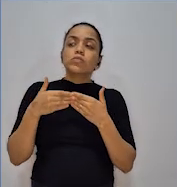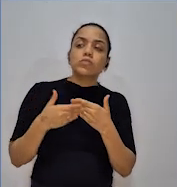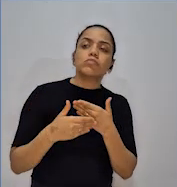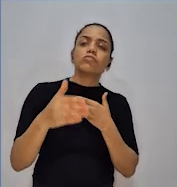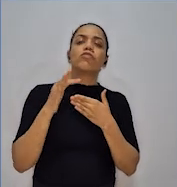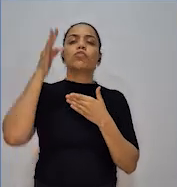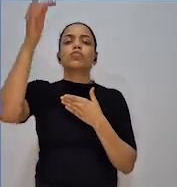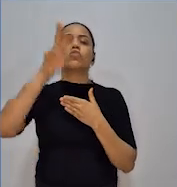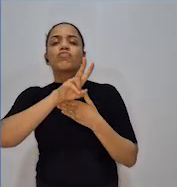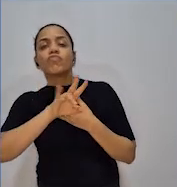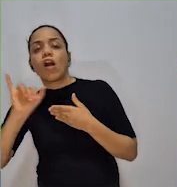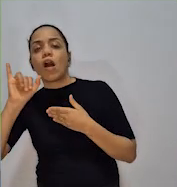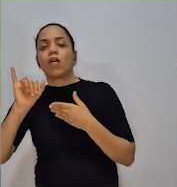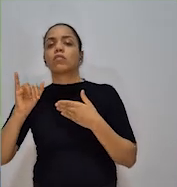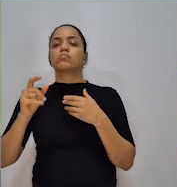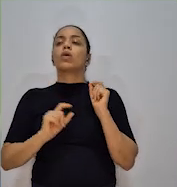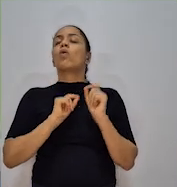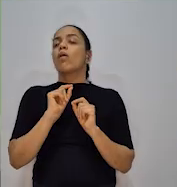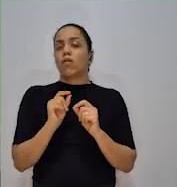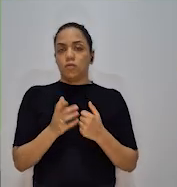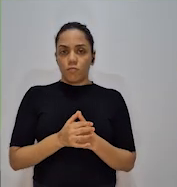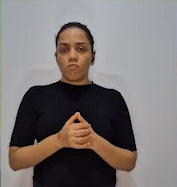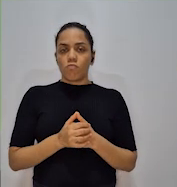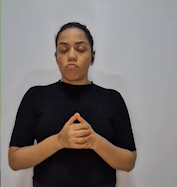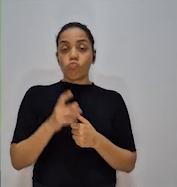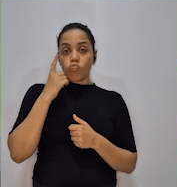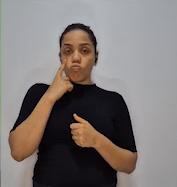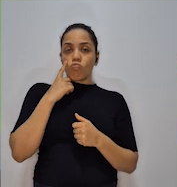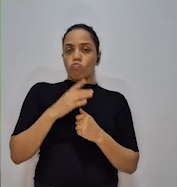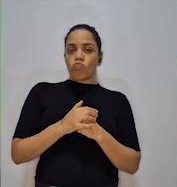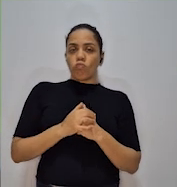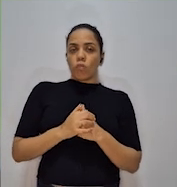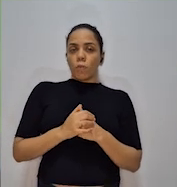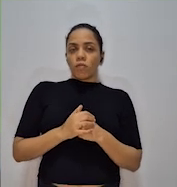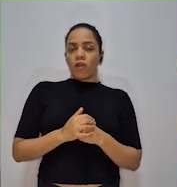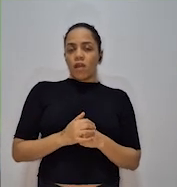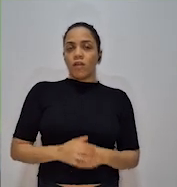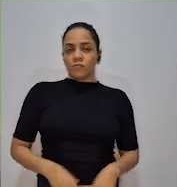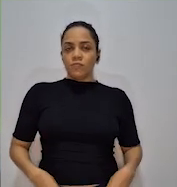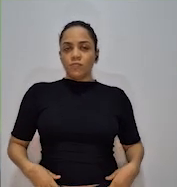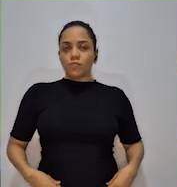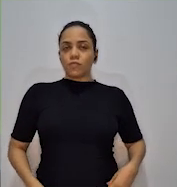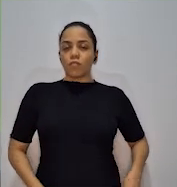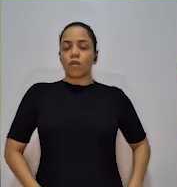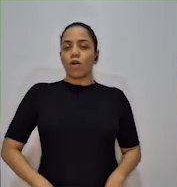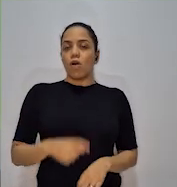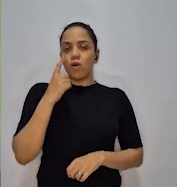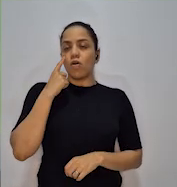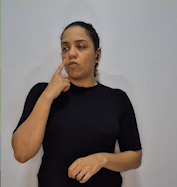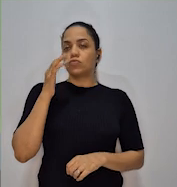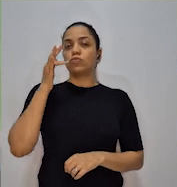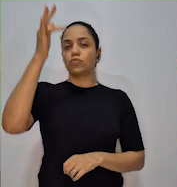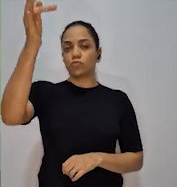ano em temáticas de diversidade. Bom, segundo o futuro, né, o relatório do futuro do